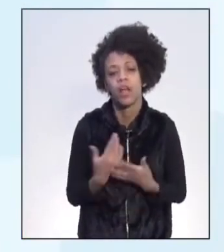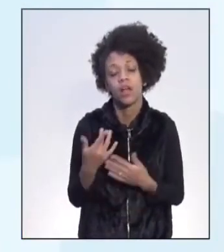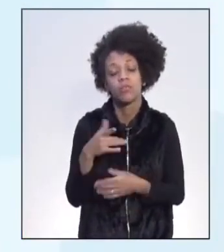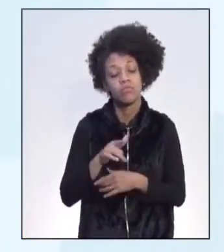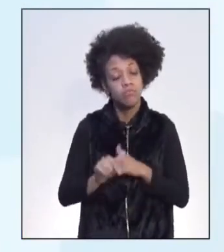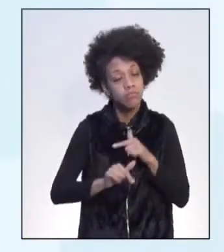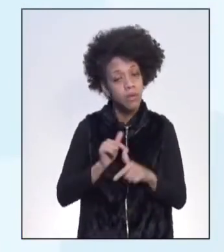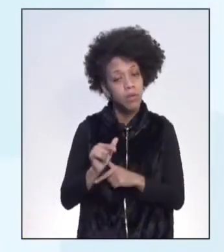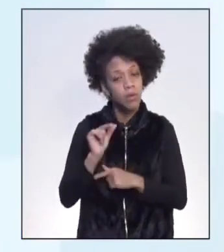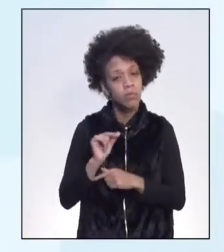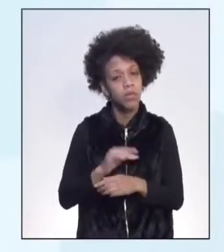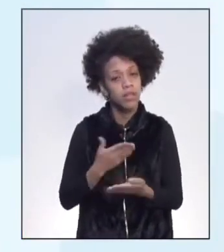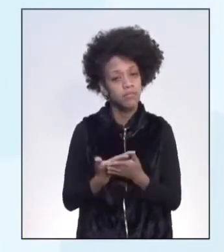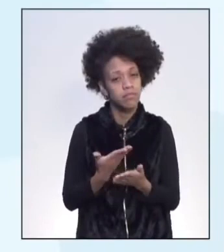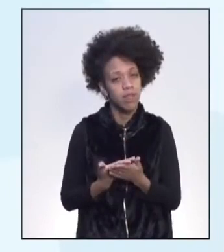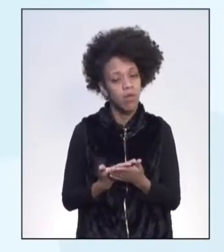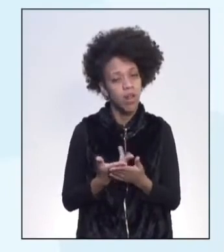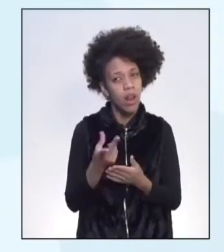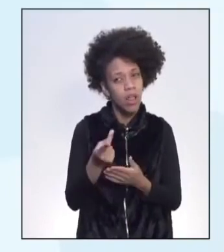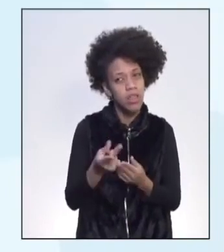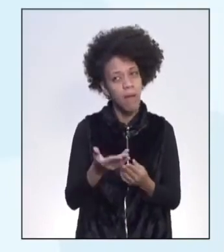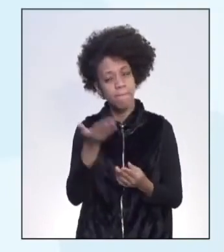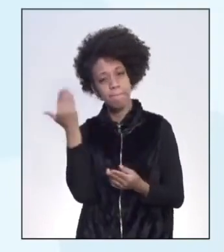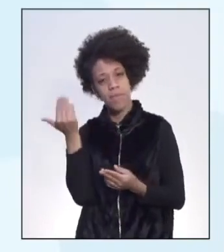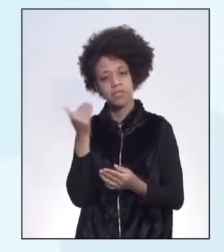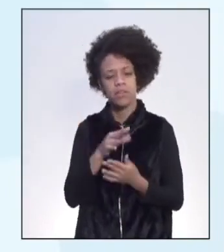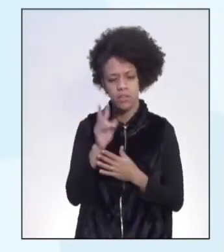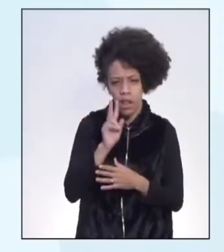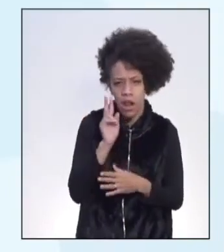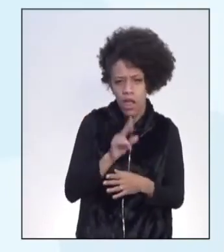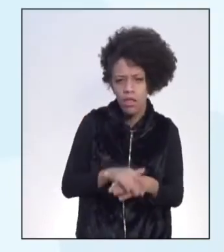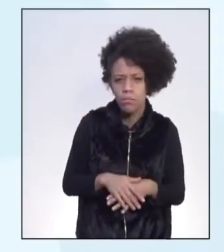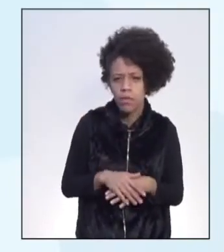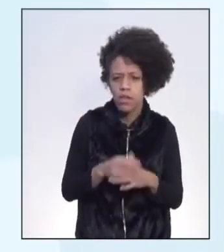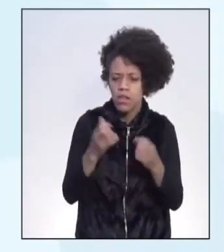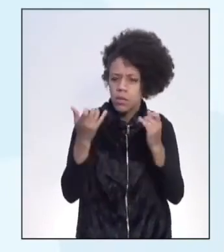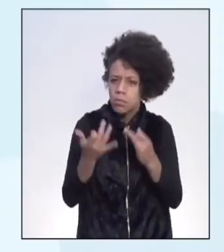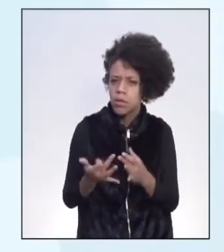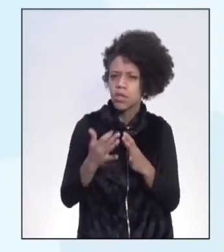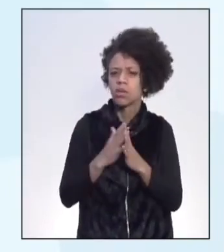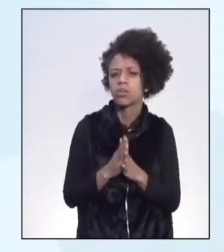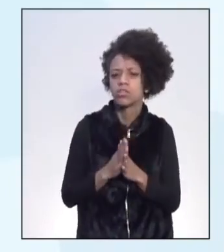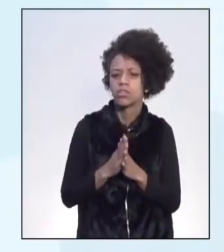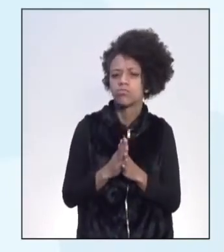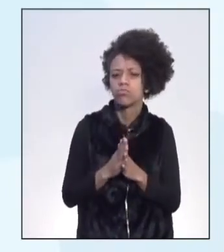trabalhou um pouquinho na aula retrasada. Lembra? Eu falei de